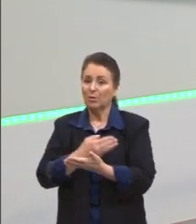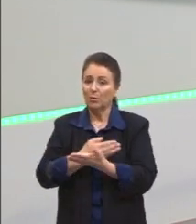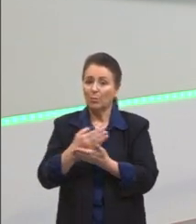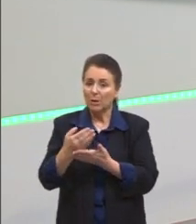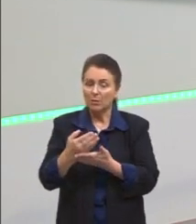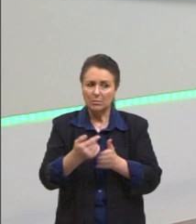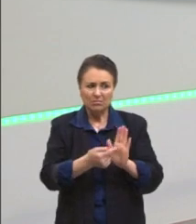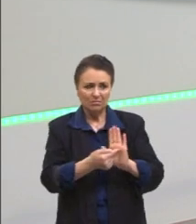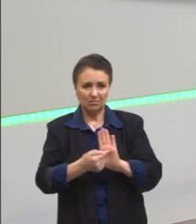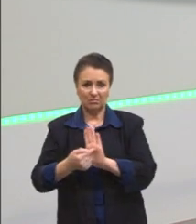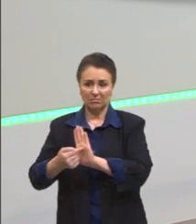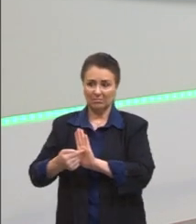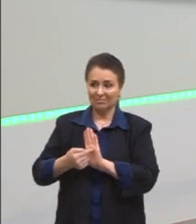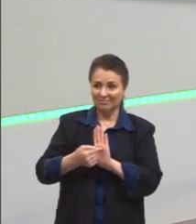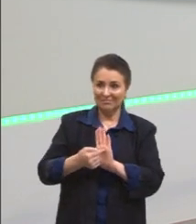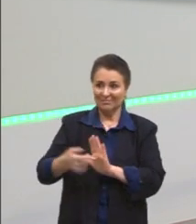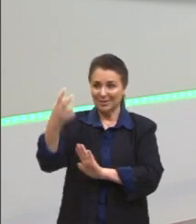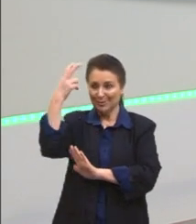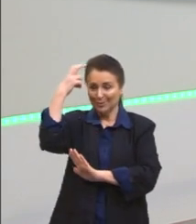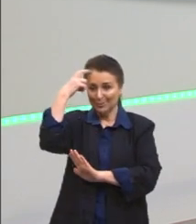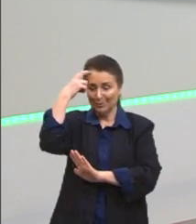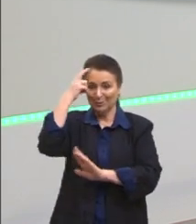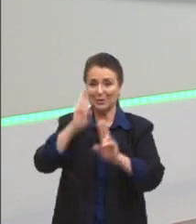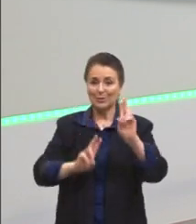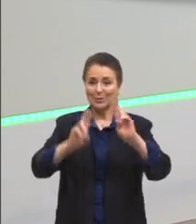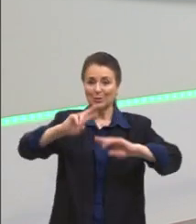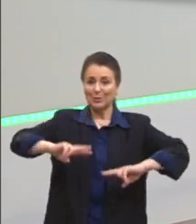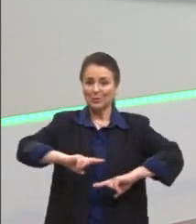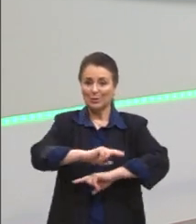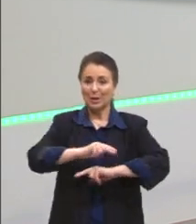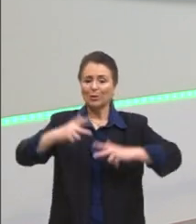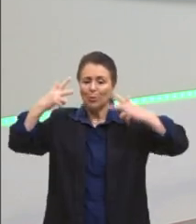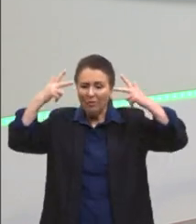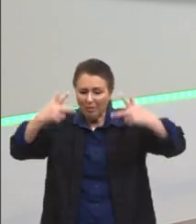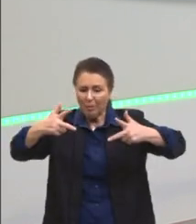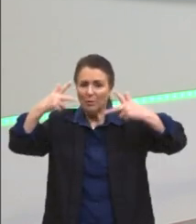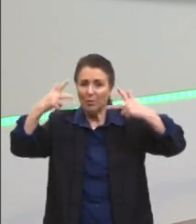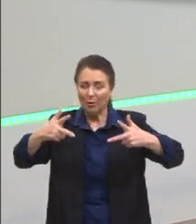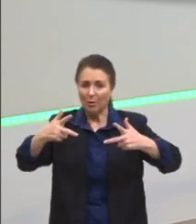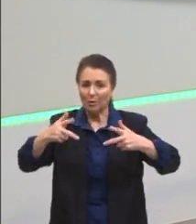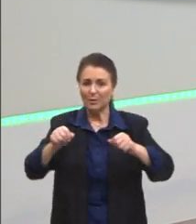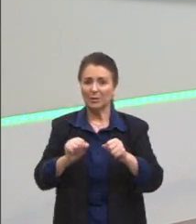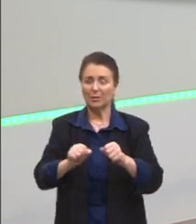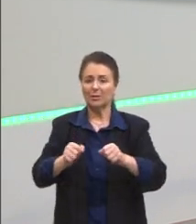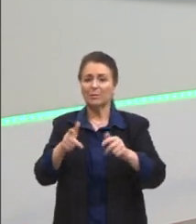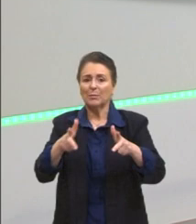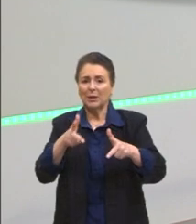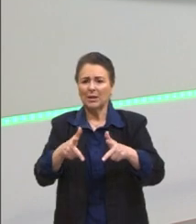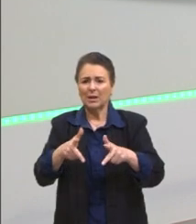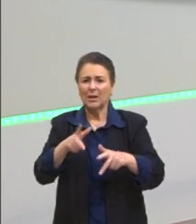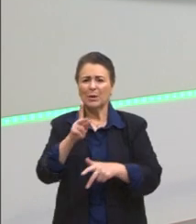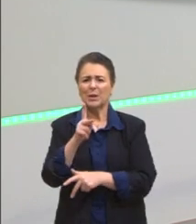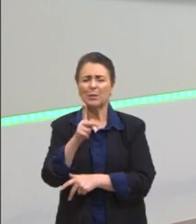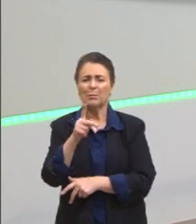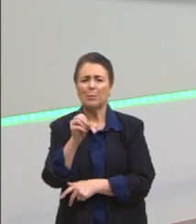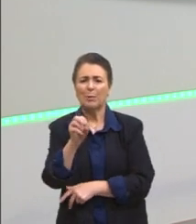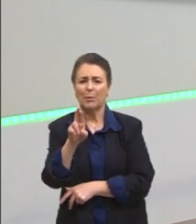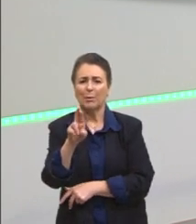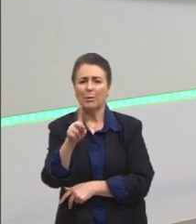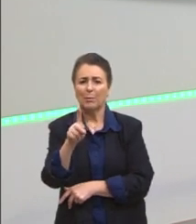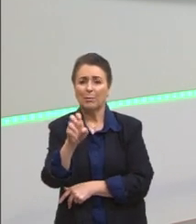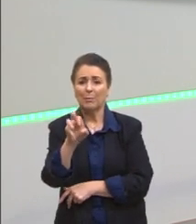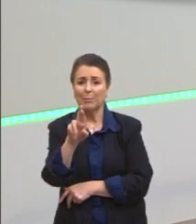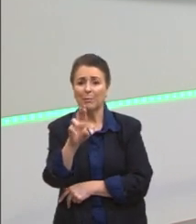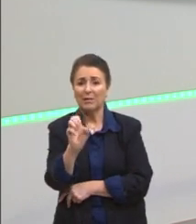das culturas urbanas hip hop né os funkeiros que poppers enfim essas várias